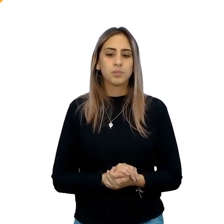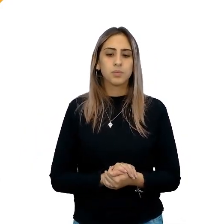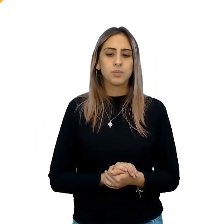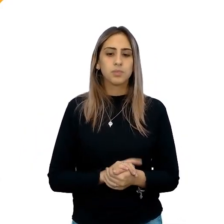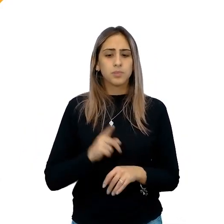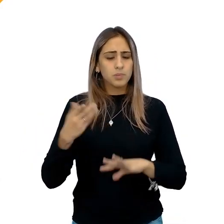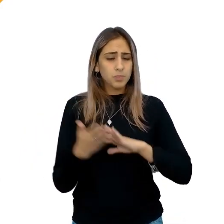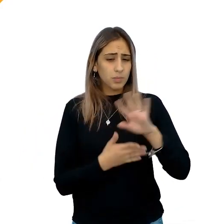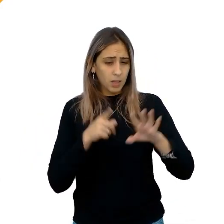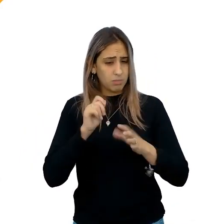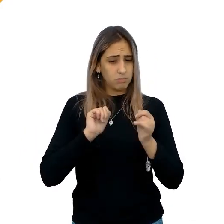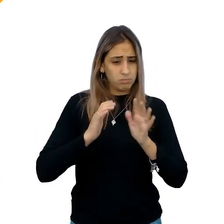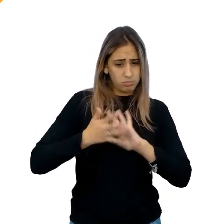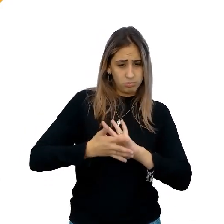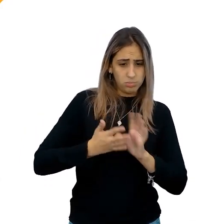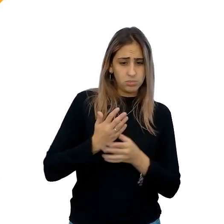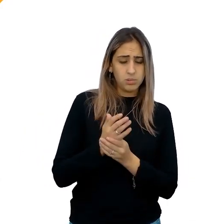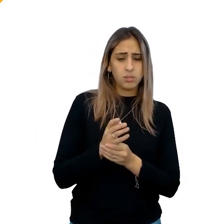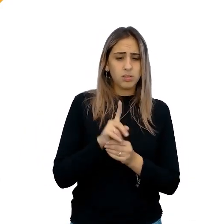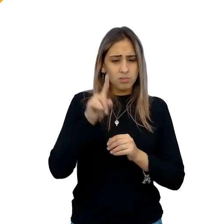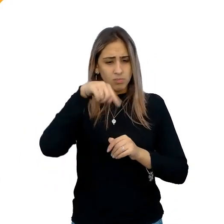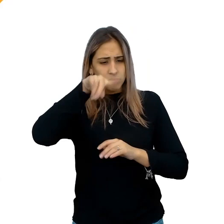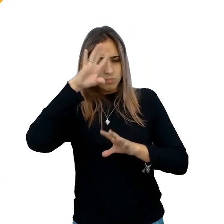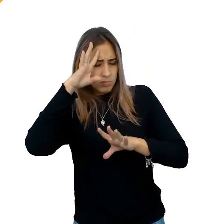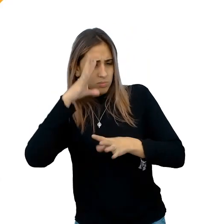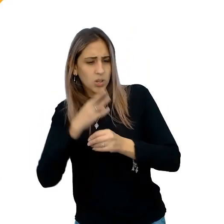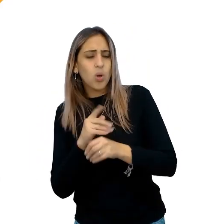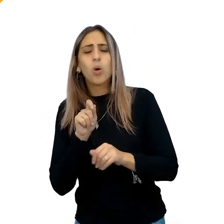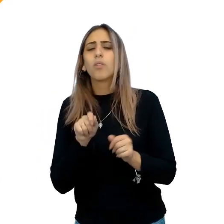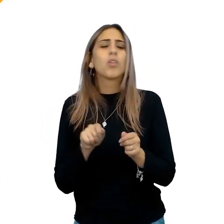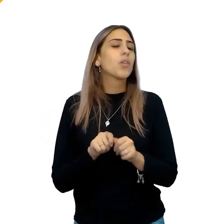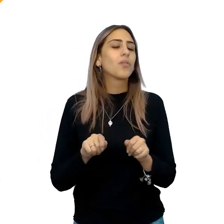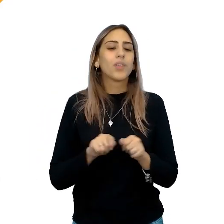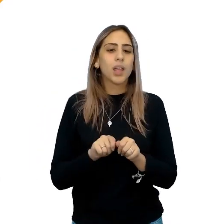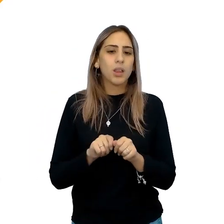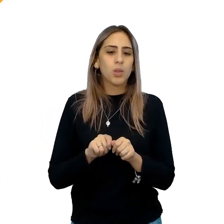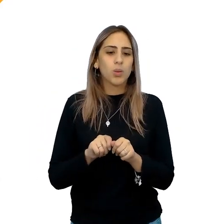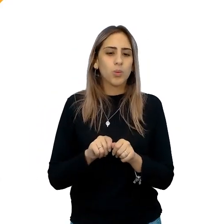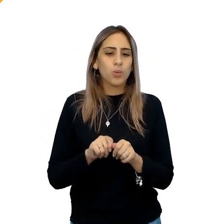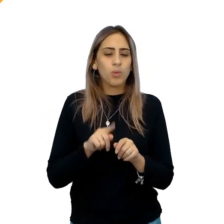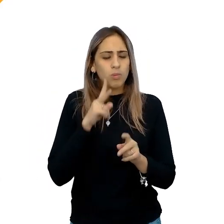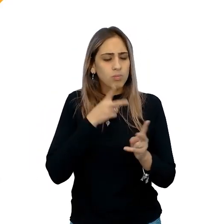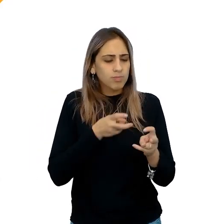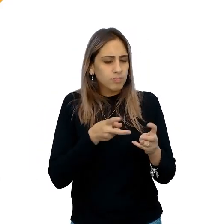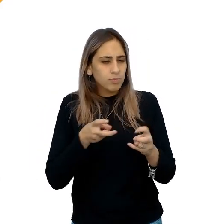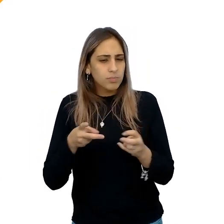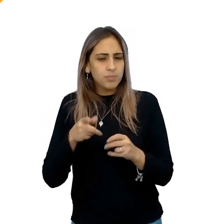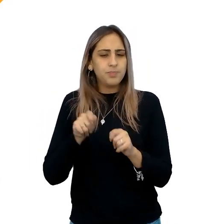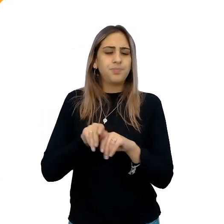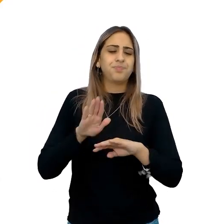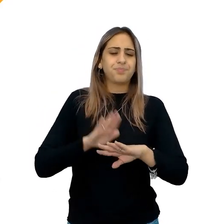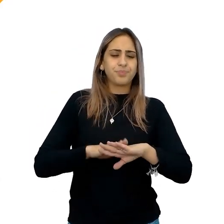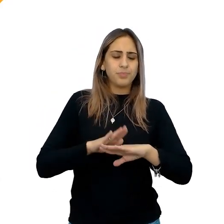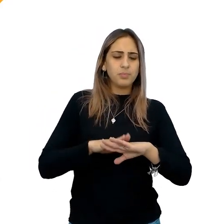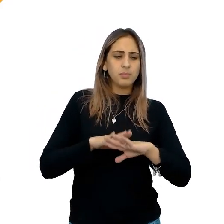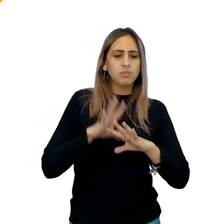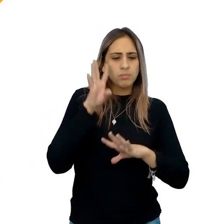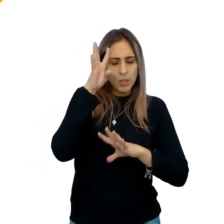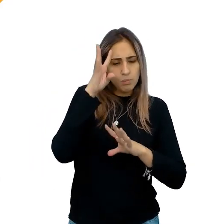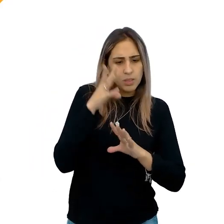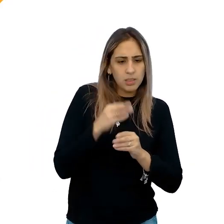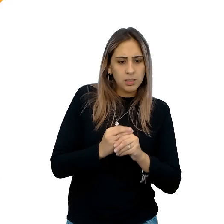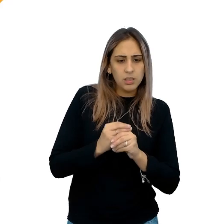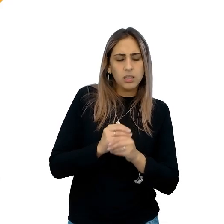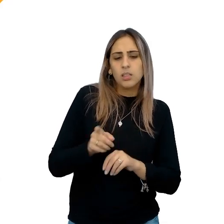base nessa ação, eles vão compreender o que foi feito, né? Considerar o que se faz para compreender. E aí